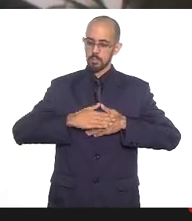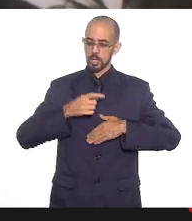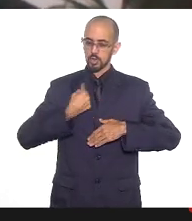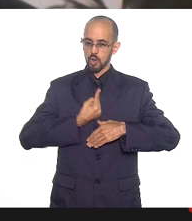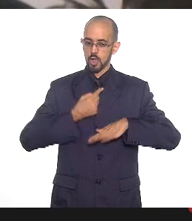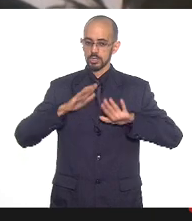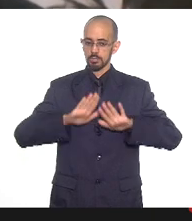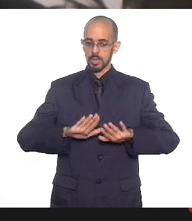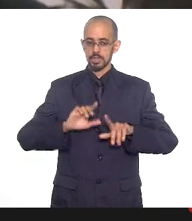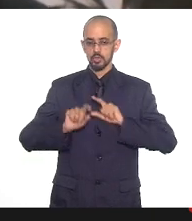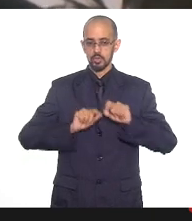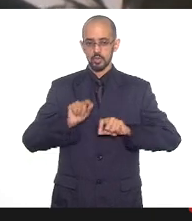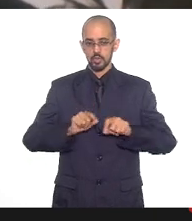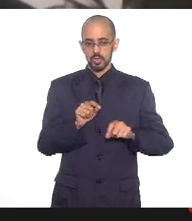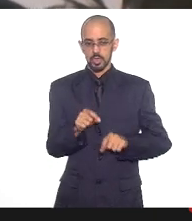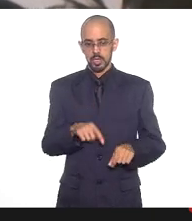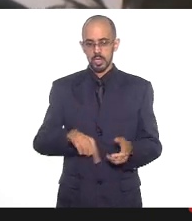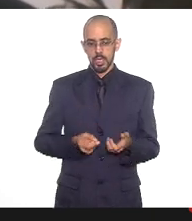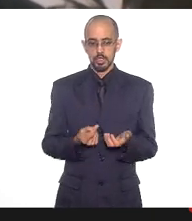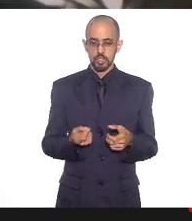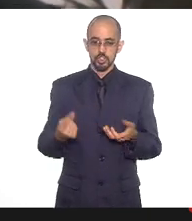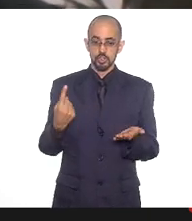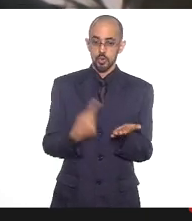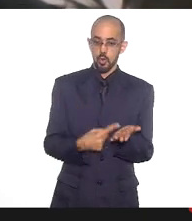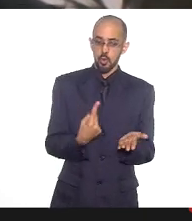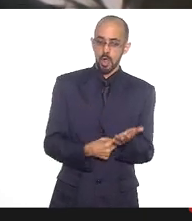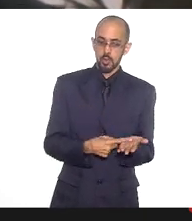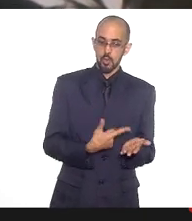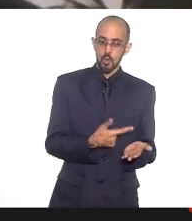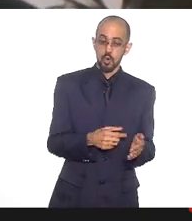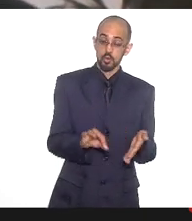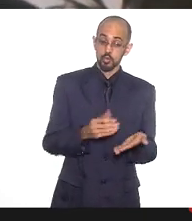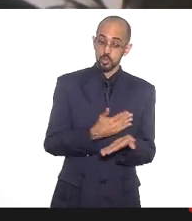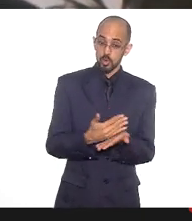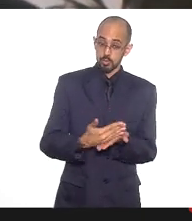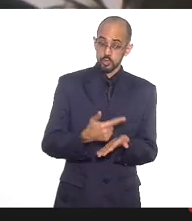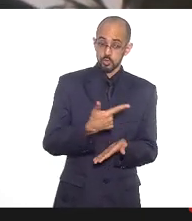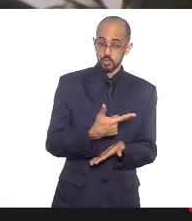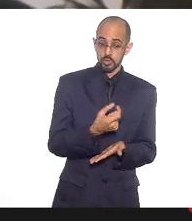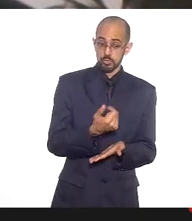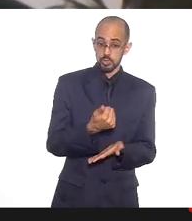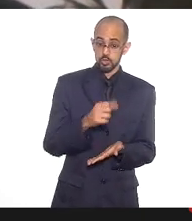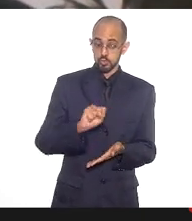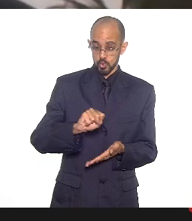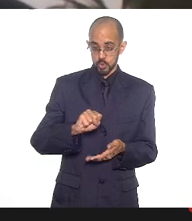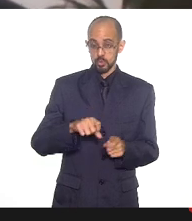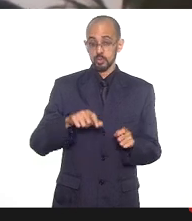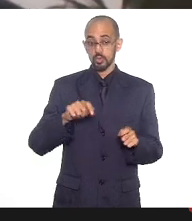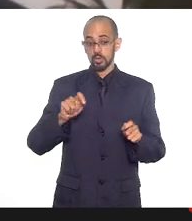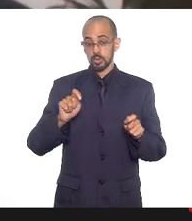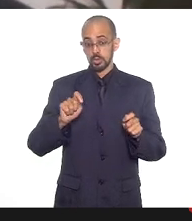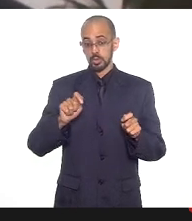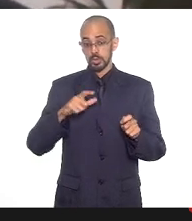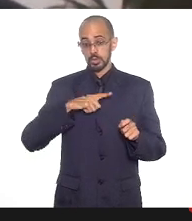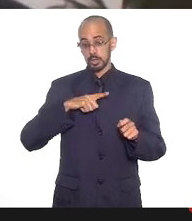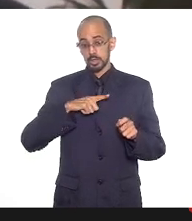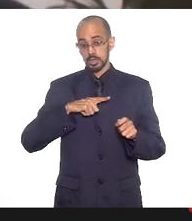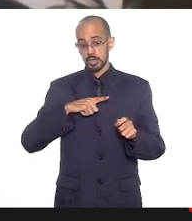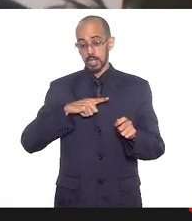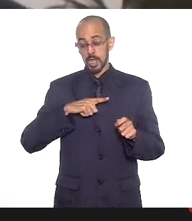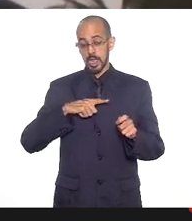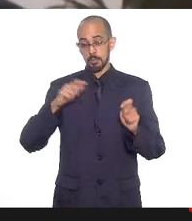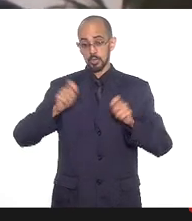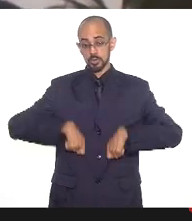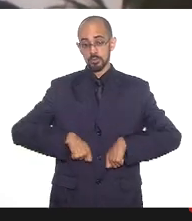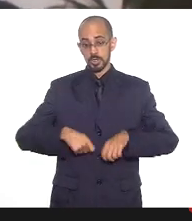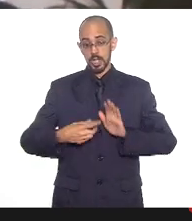né, vigente desde 2018, existem, dentre outras possibilidades, a modalidade permanente,